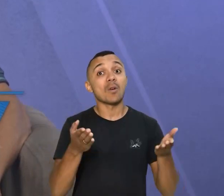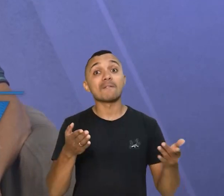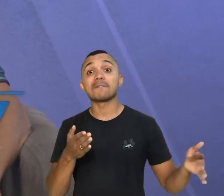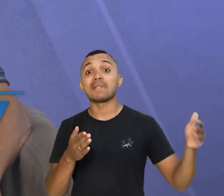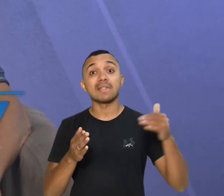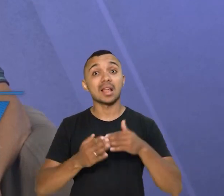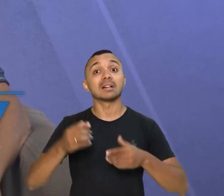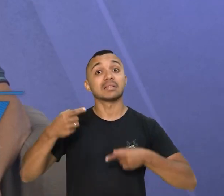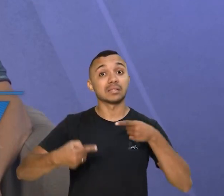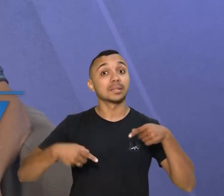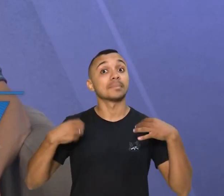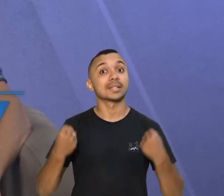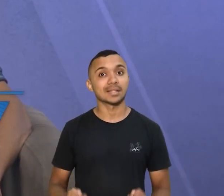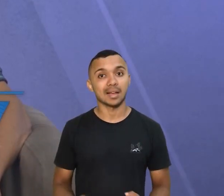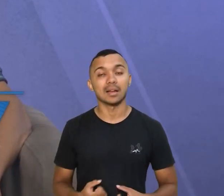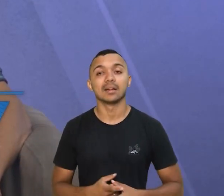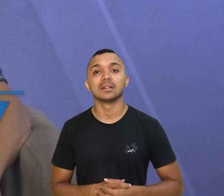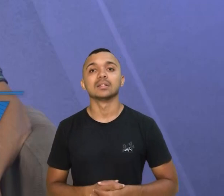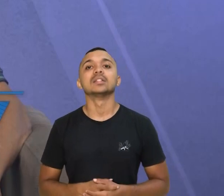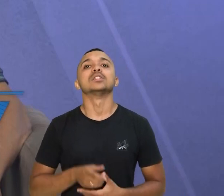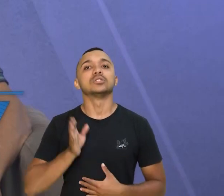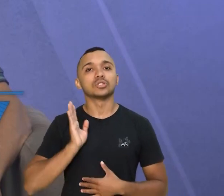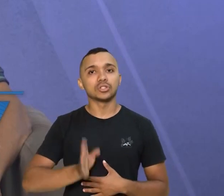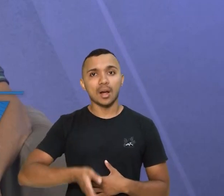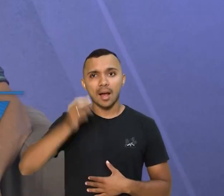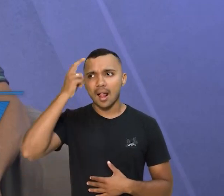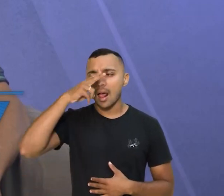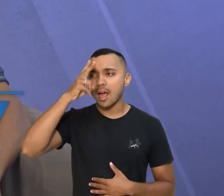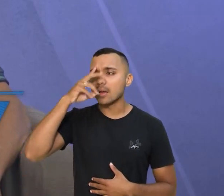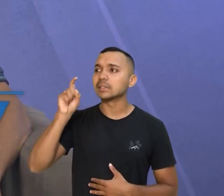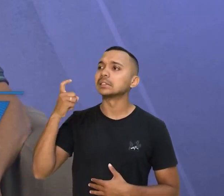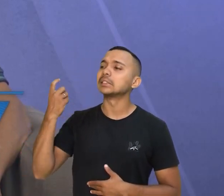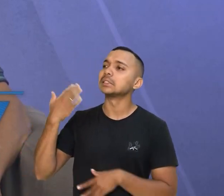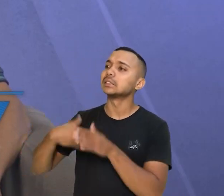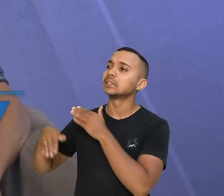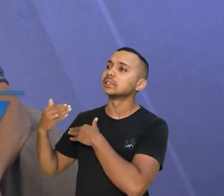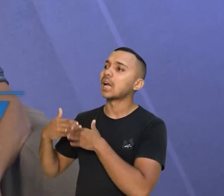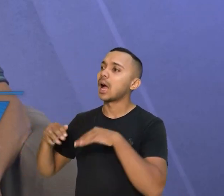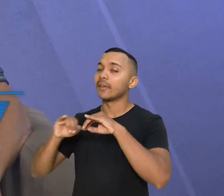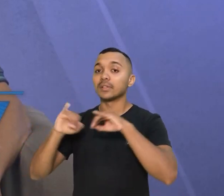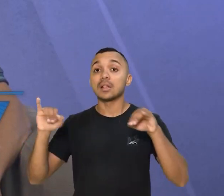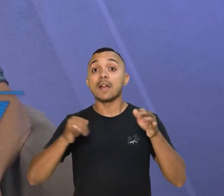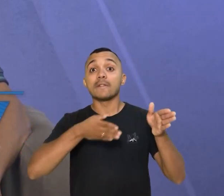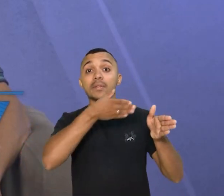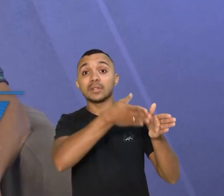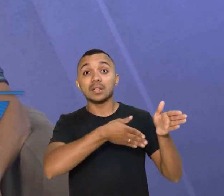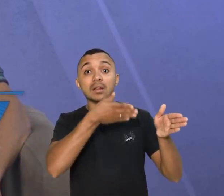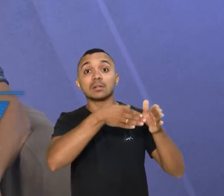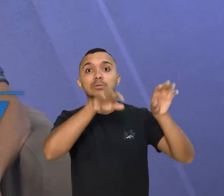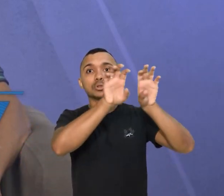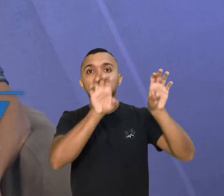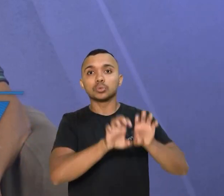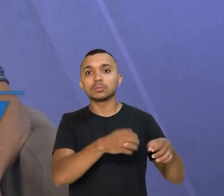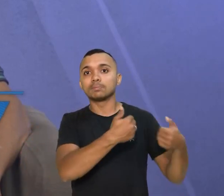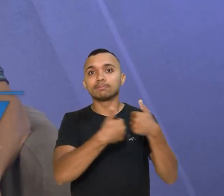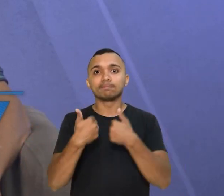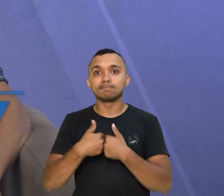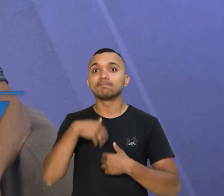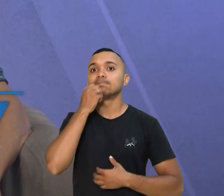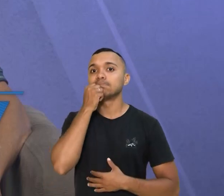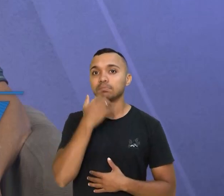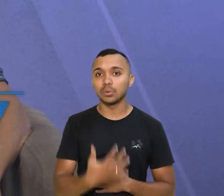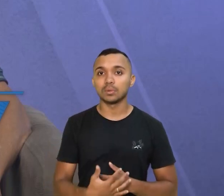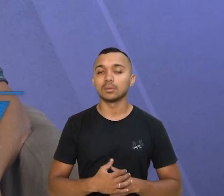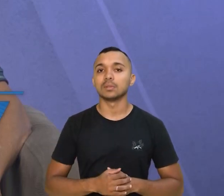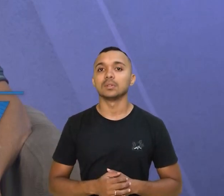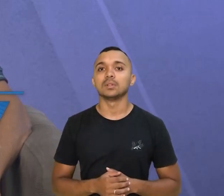quê? Porque, e a gente alertava aqui na época, né? O Ferroviário tinha um elenco extremamente enxuto. Tanto que